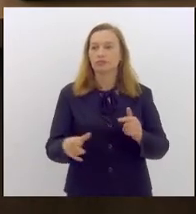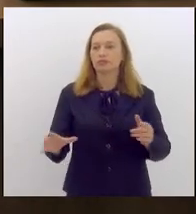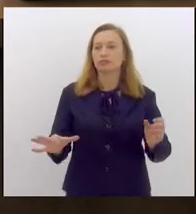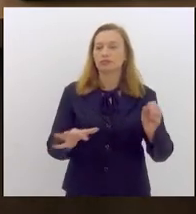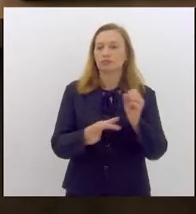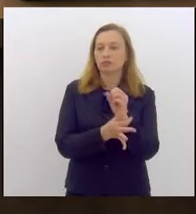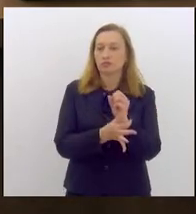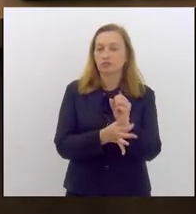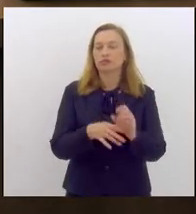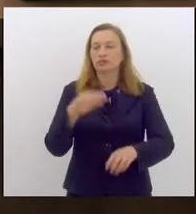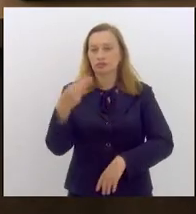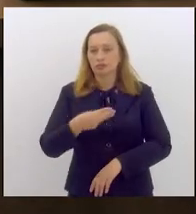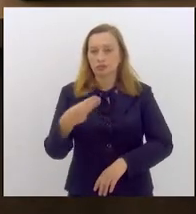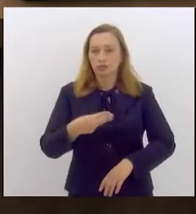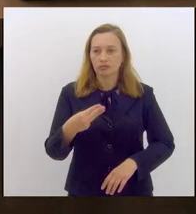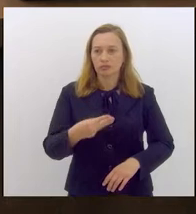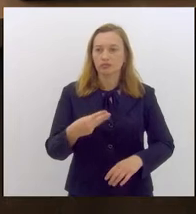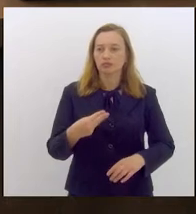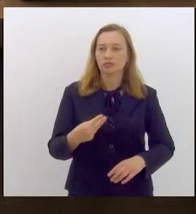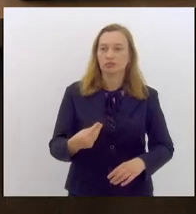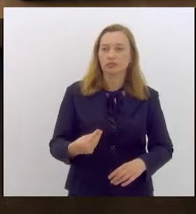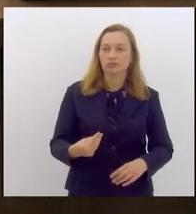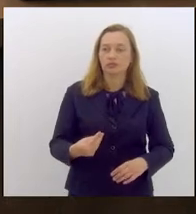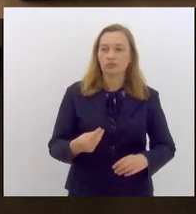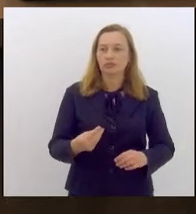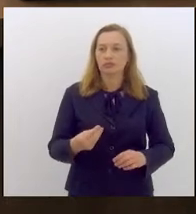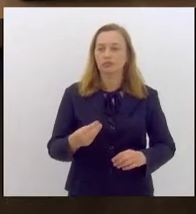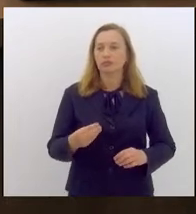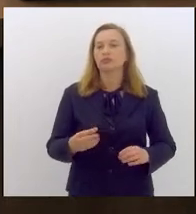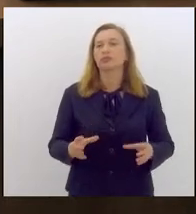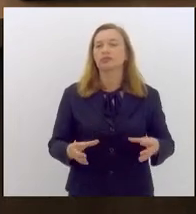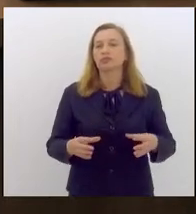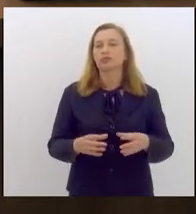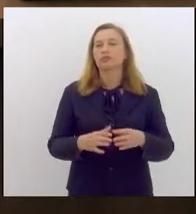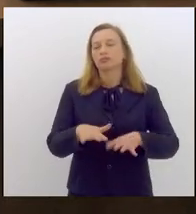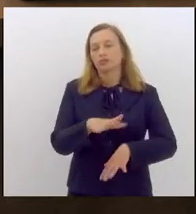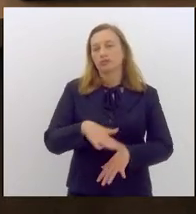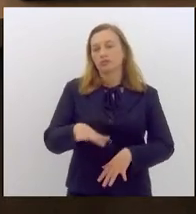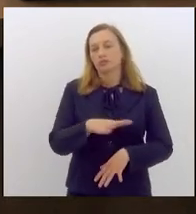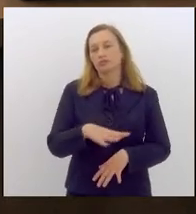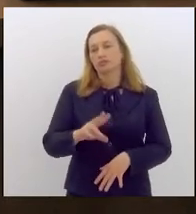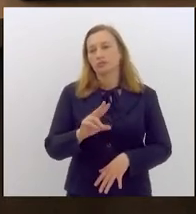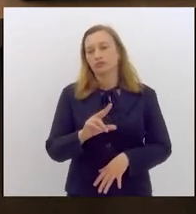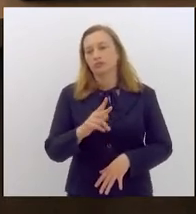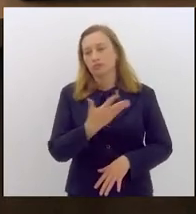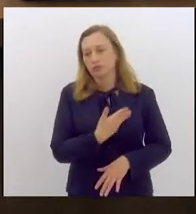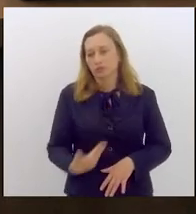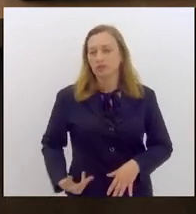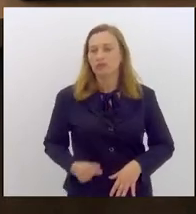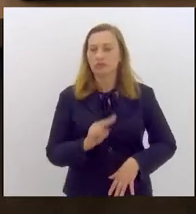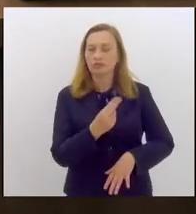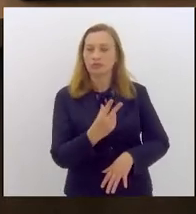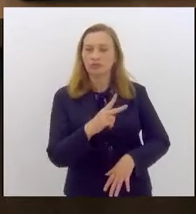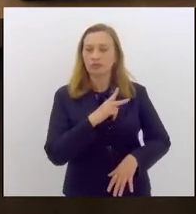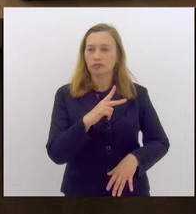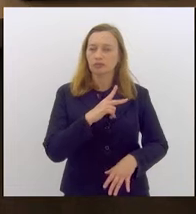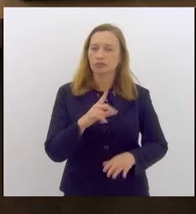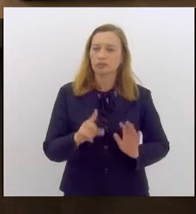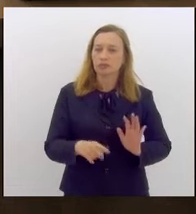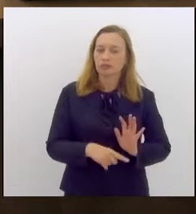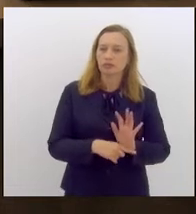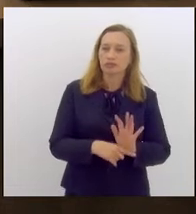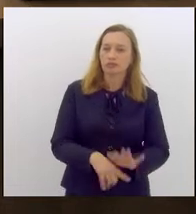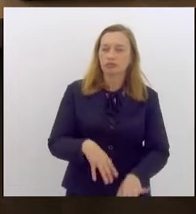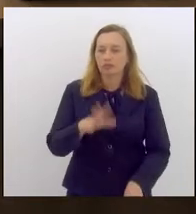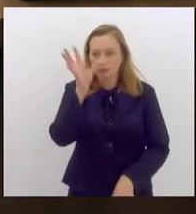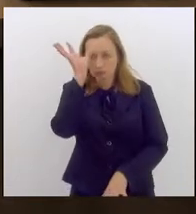segurança. 3. A existência de forças de segurança do setor público ou privado prontas a intervir e a solucionar os